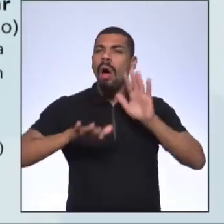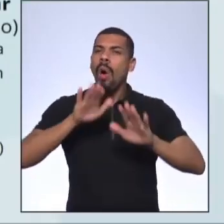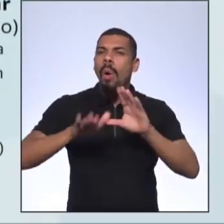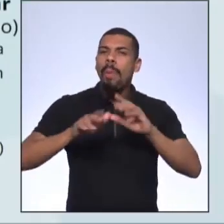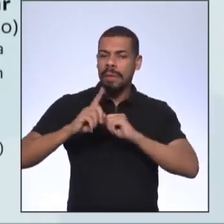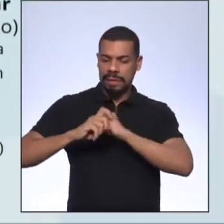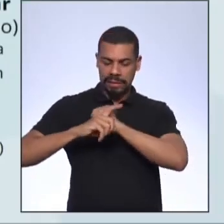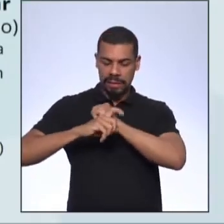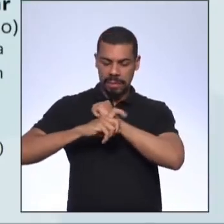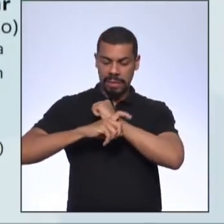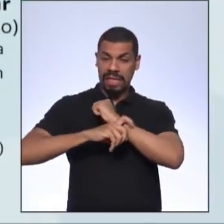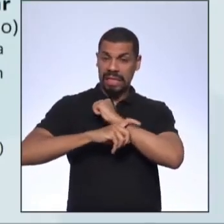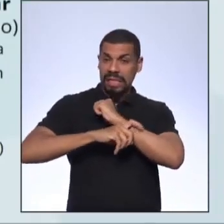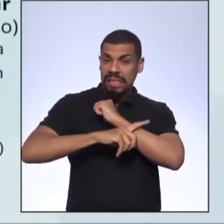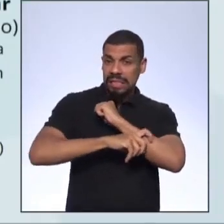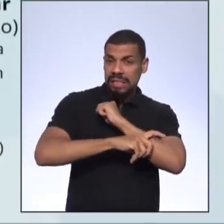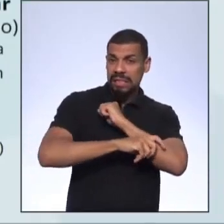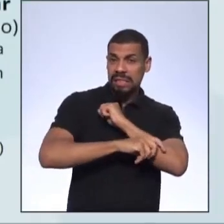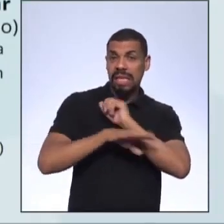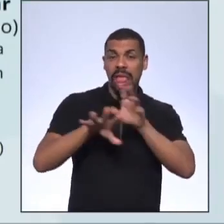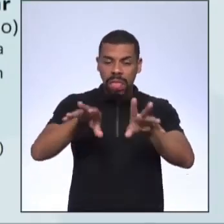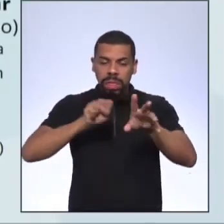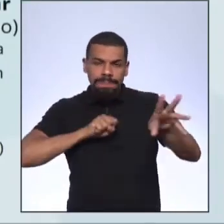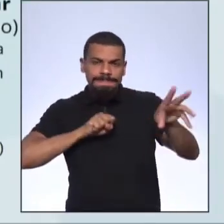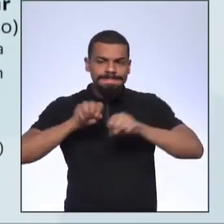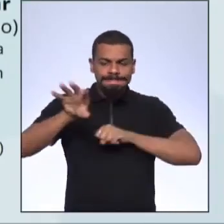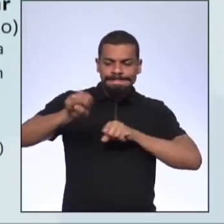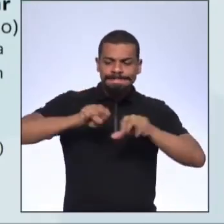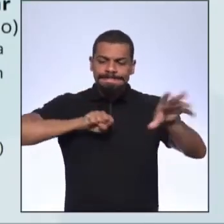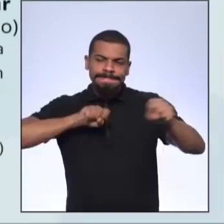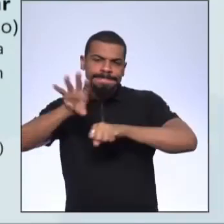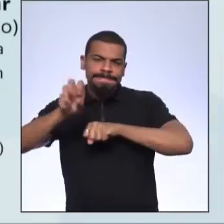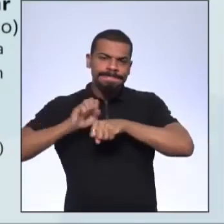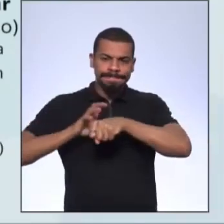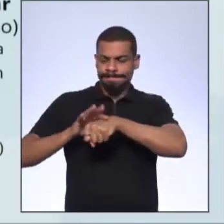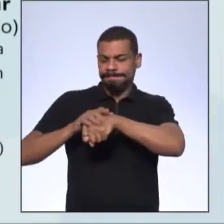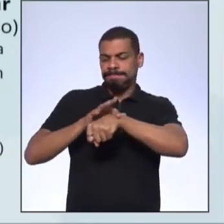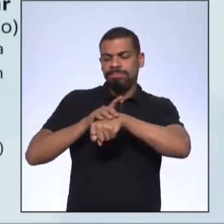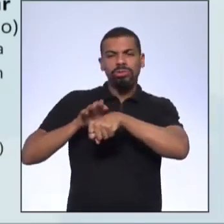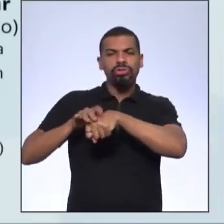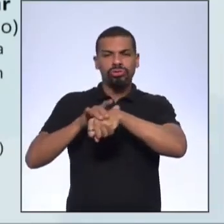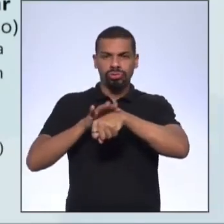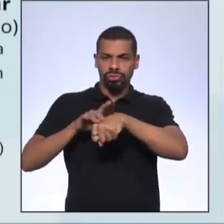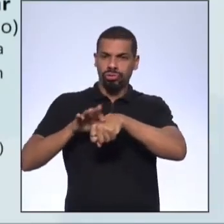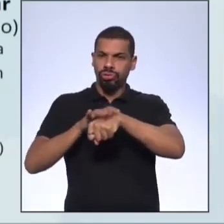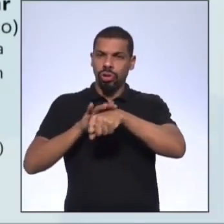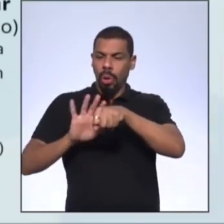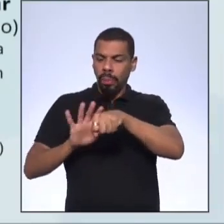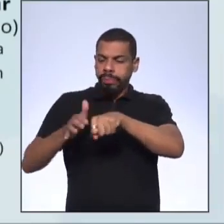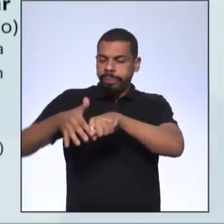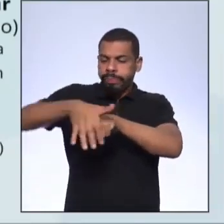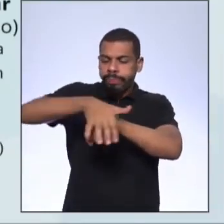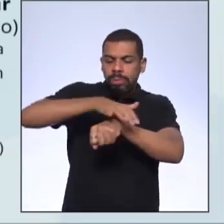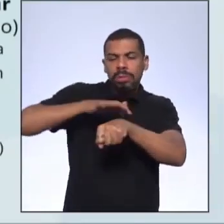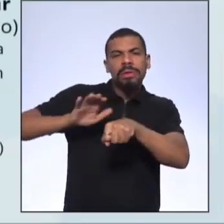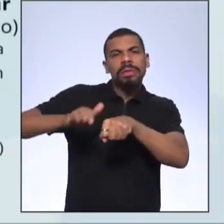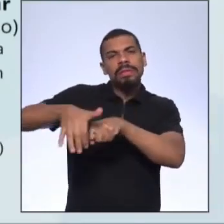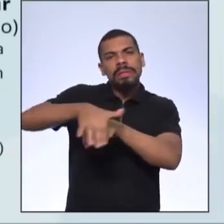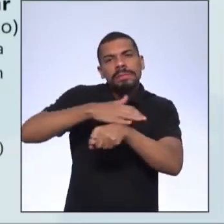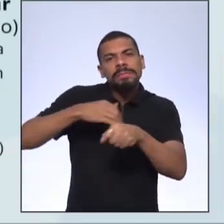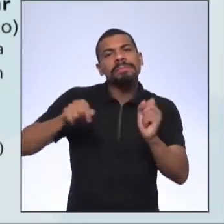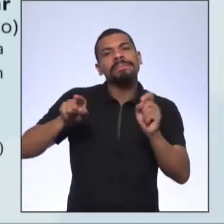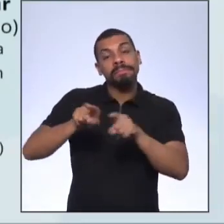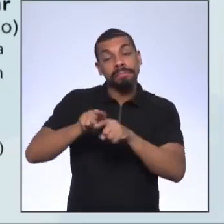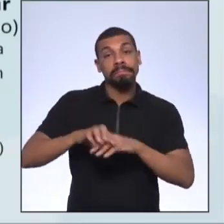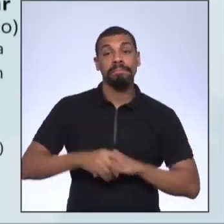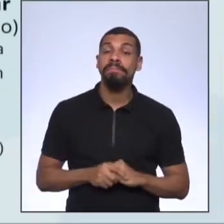bactérias patogênicas, né, que causam doenças, que vai ter essa cápsula aí externa. É uma cápsula que auxilia, inclusive,